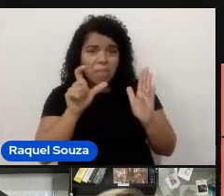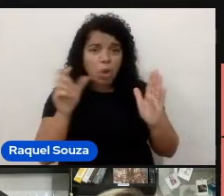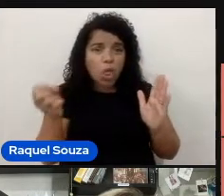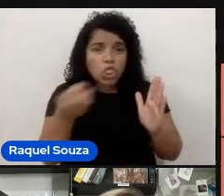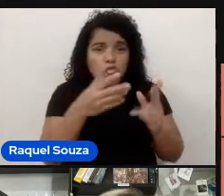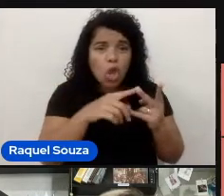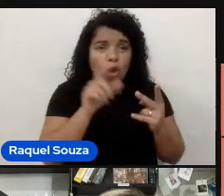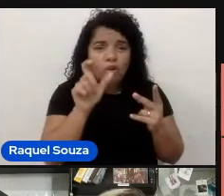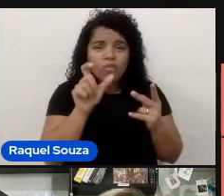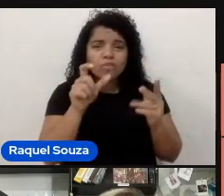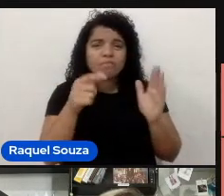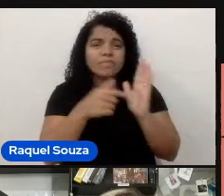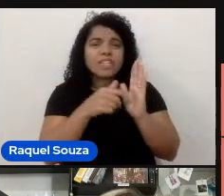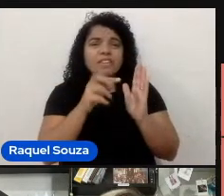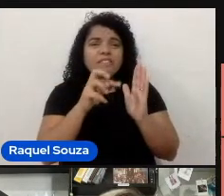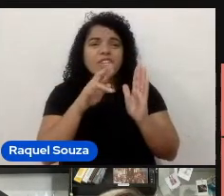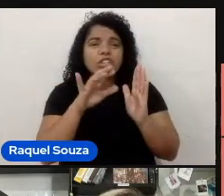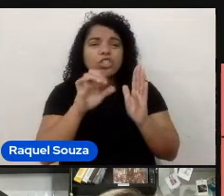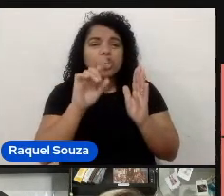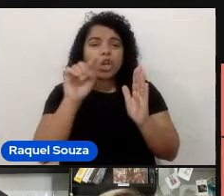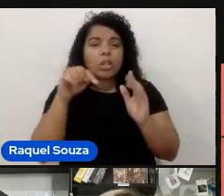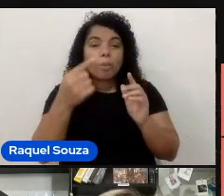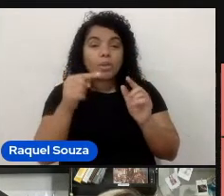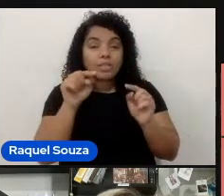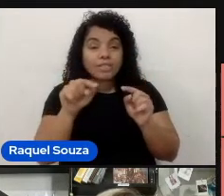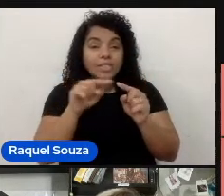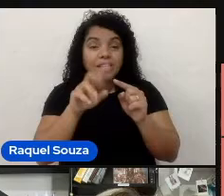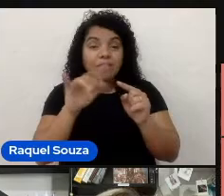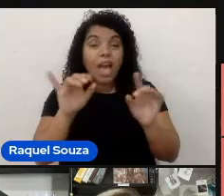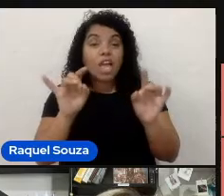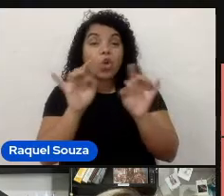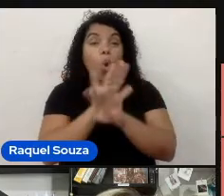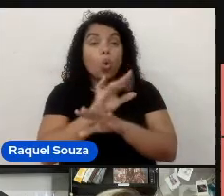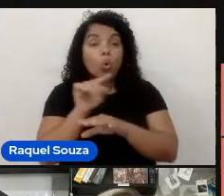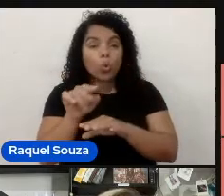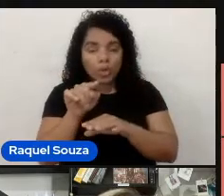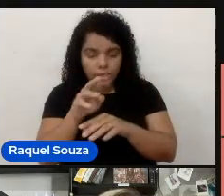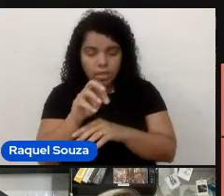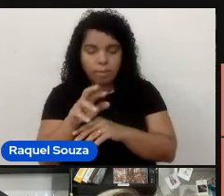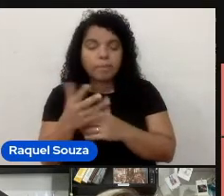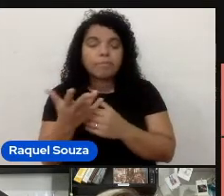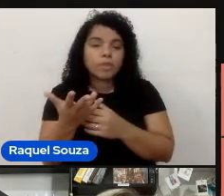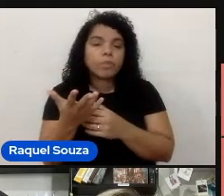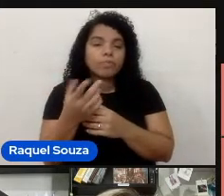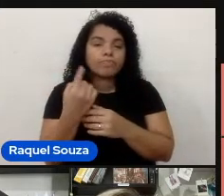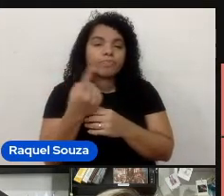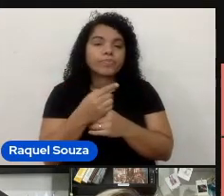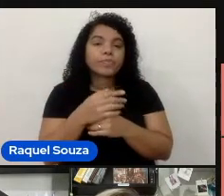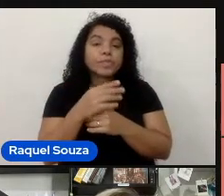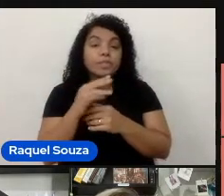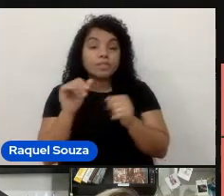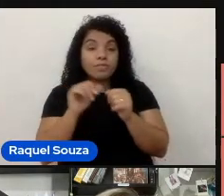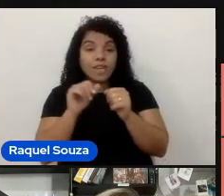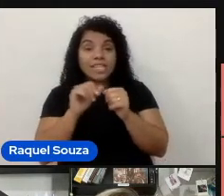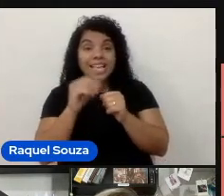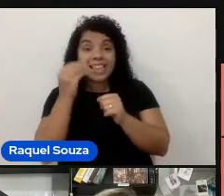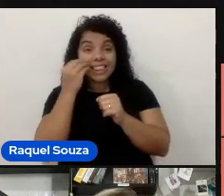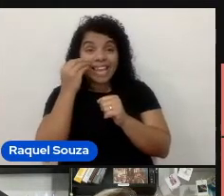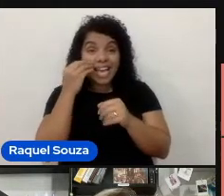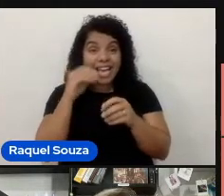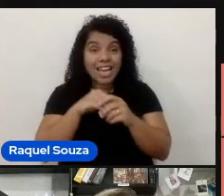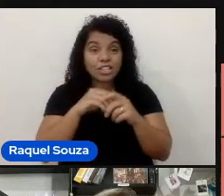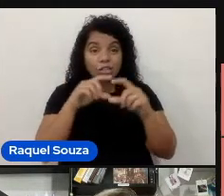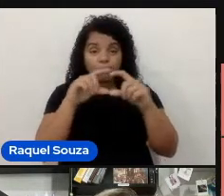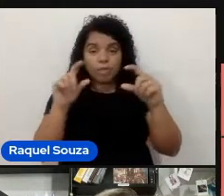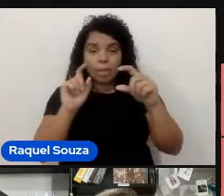nova, depois de avançar você vai concluir também? Então, quando você for fazer o teste ali do botão